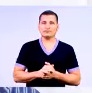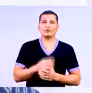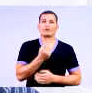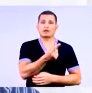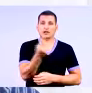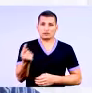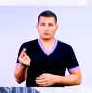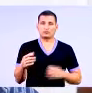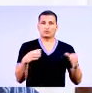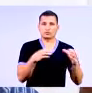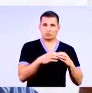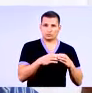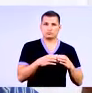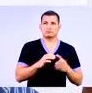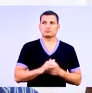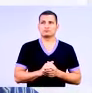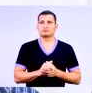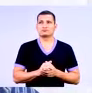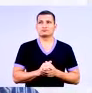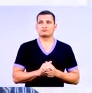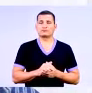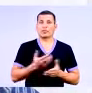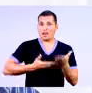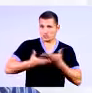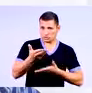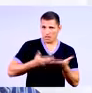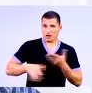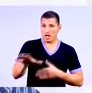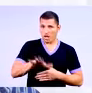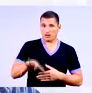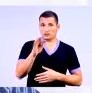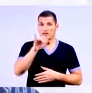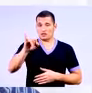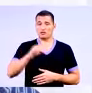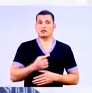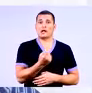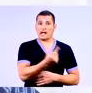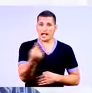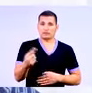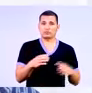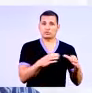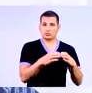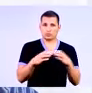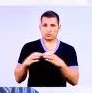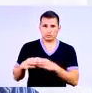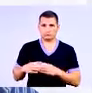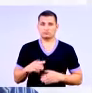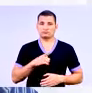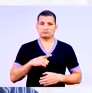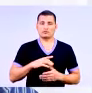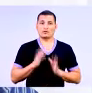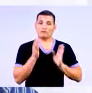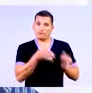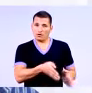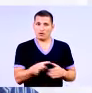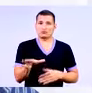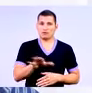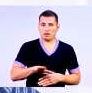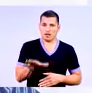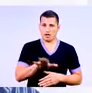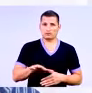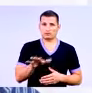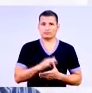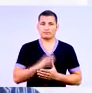equipe vai estar focado, eu vou falar relacionado à área de TI. Cada equipe está focado em uma certa área e eu acredito